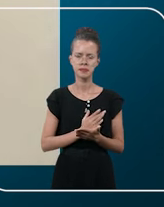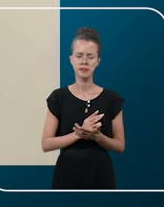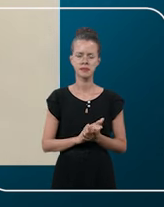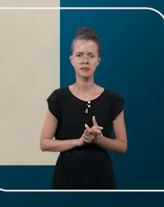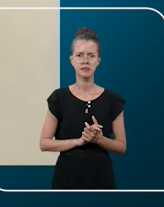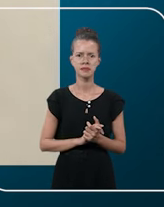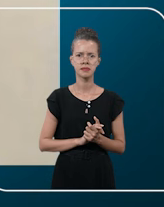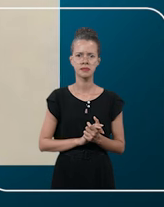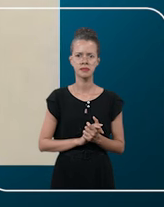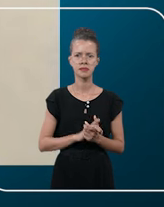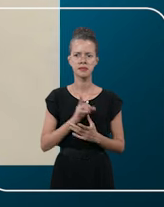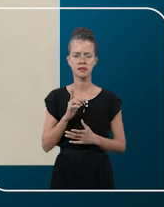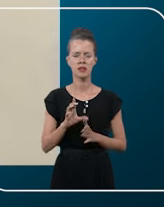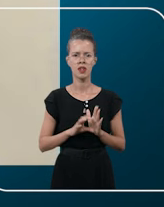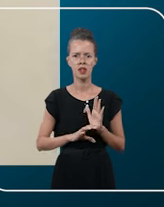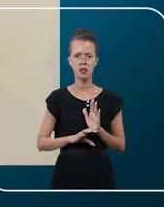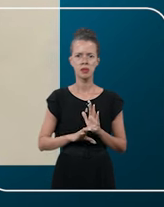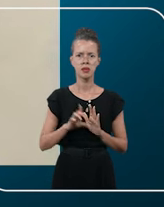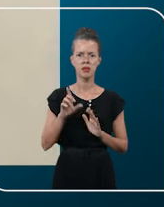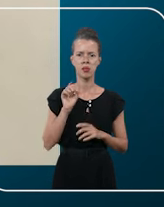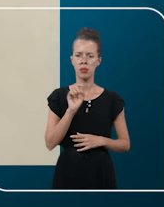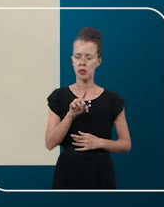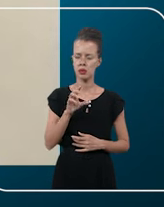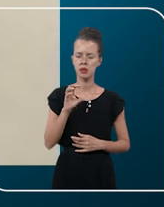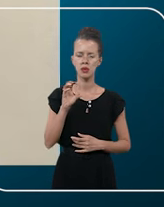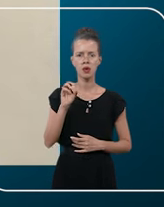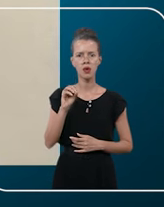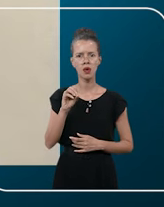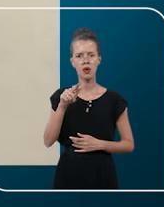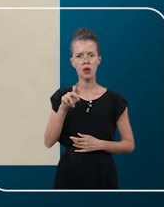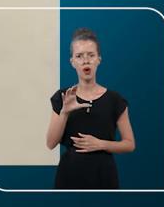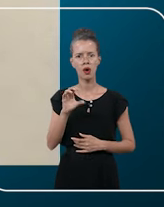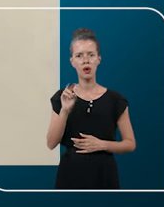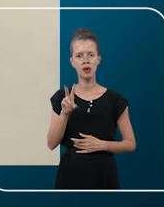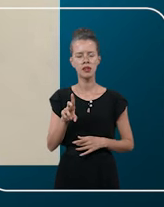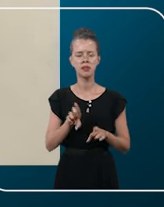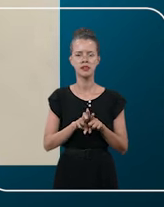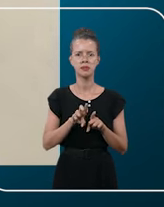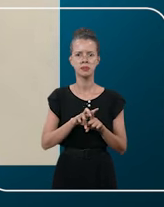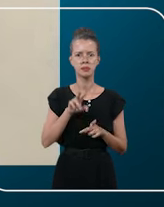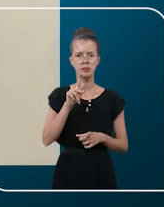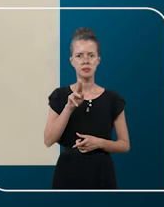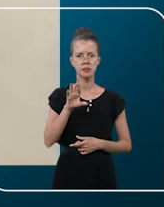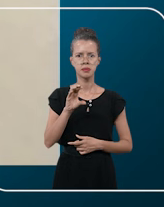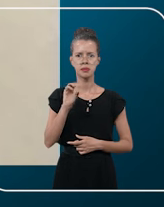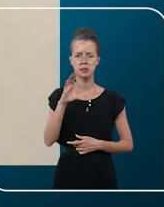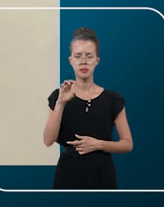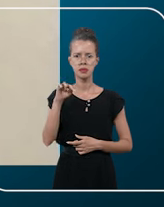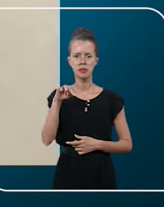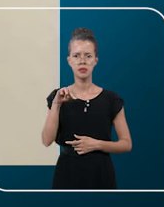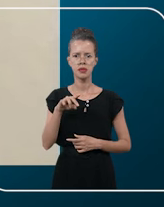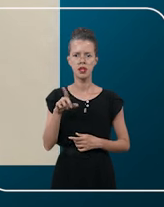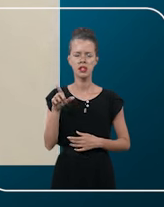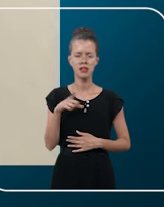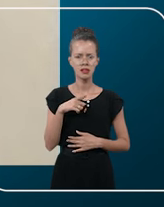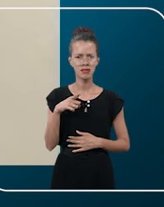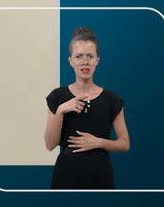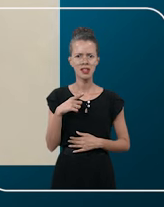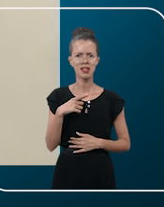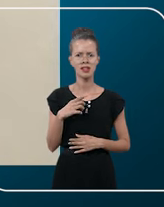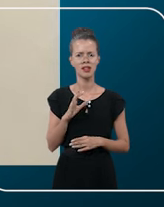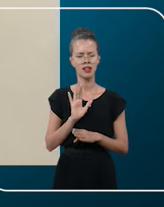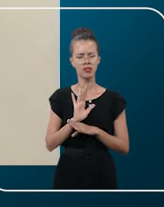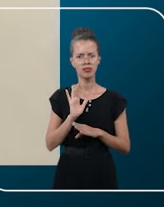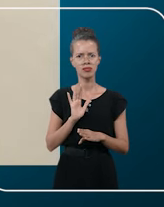consumidor.gov, o Procon, e uma série de outras iniciativas públicas e privadas, que permitem a possibilidade de